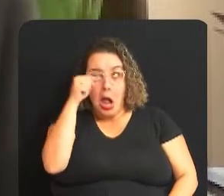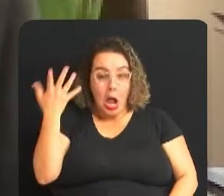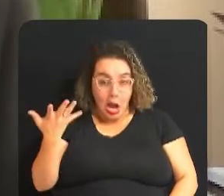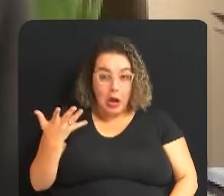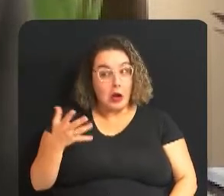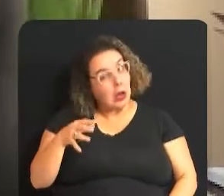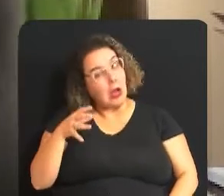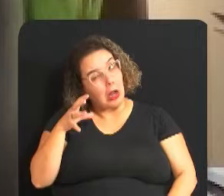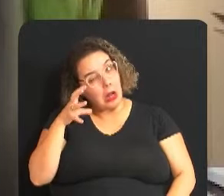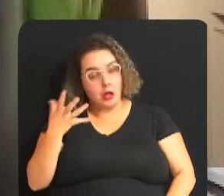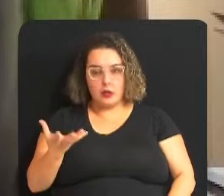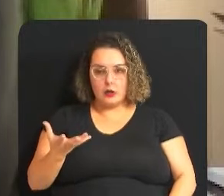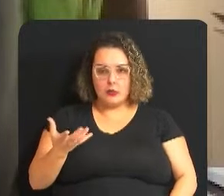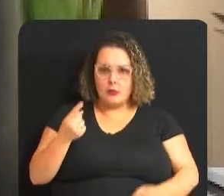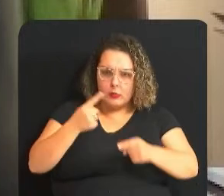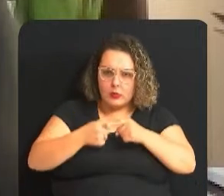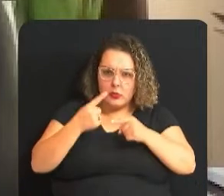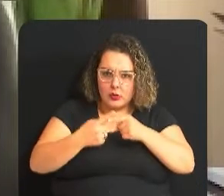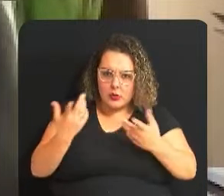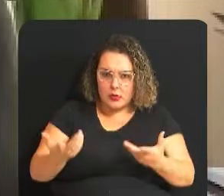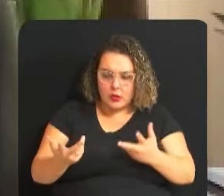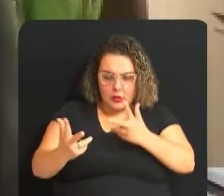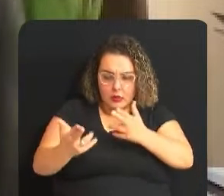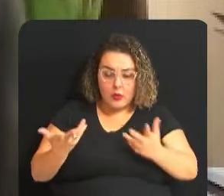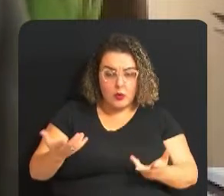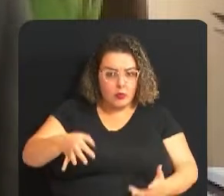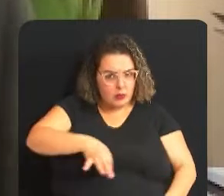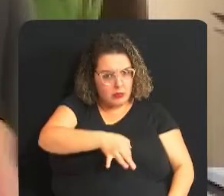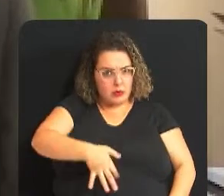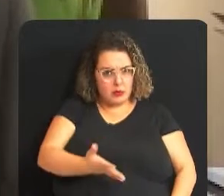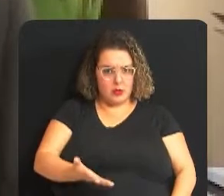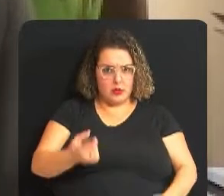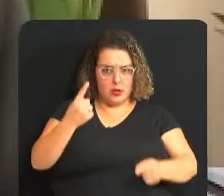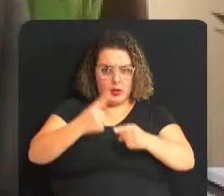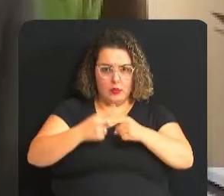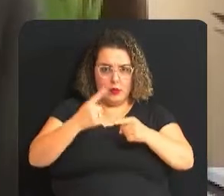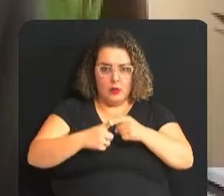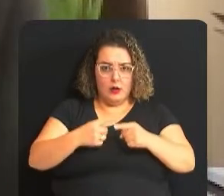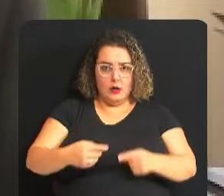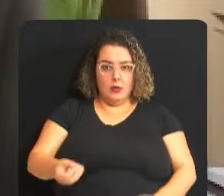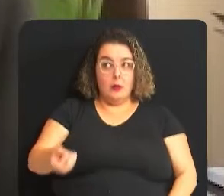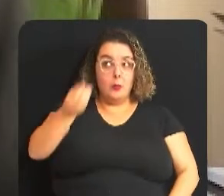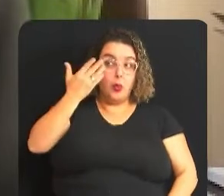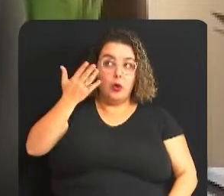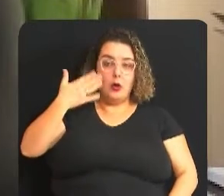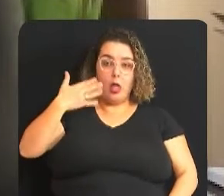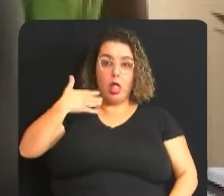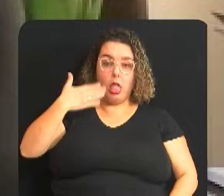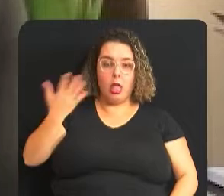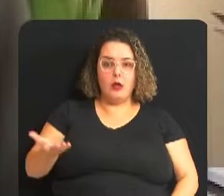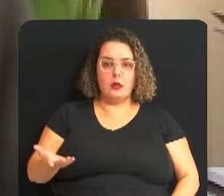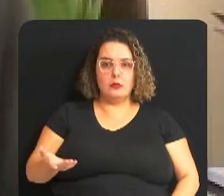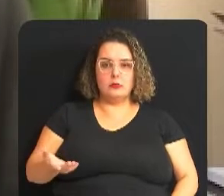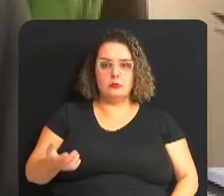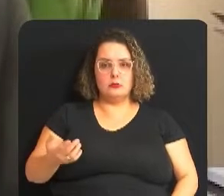vou irritar o meu intestino para evacuar? Para que eu vou jogar pimenta no olho ou jogar um laxante no intestino? O laxante no